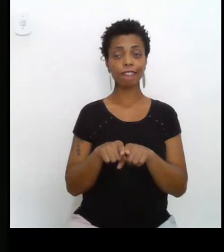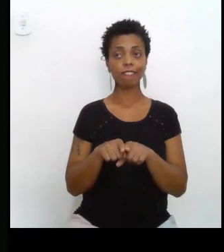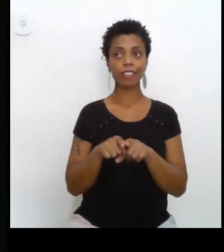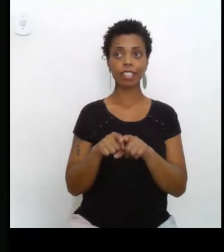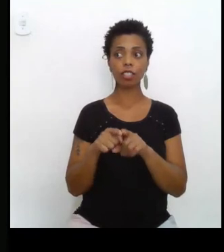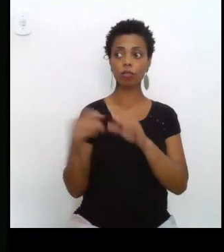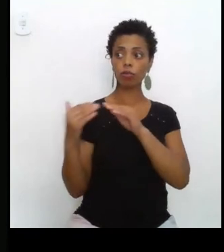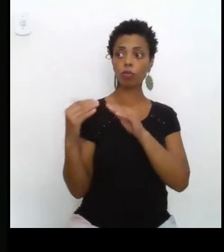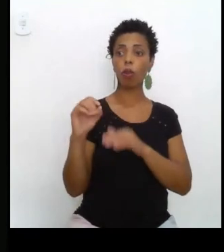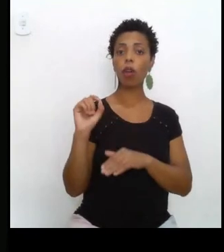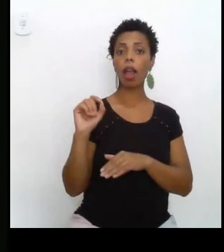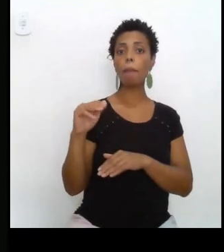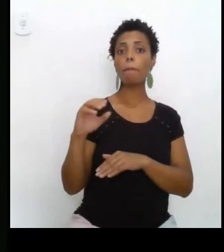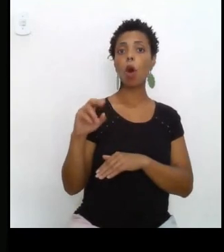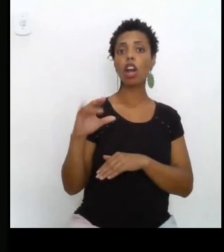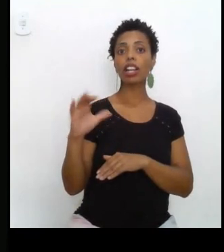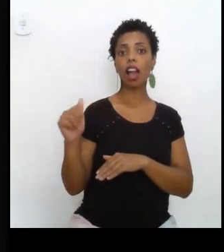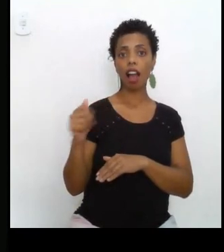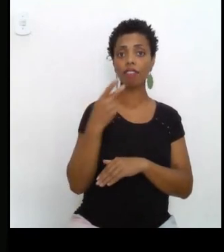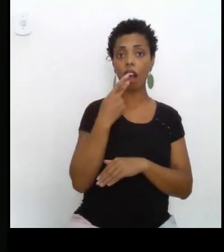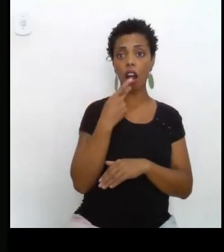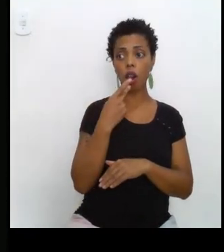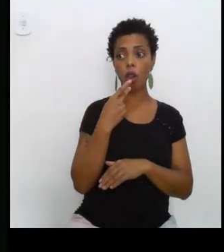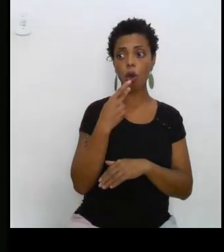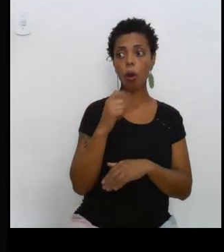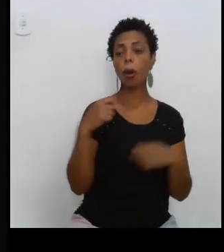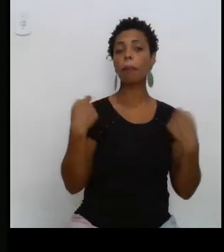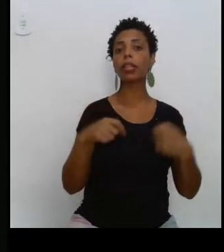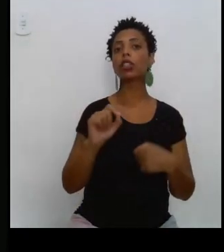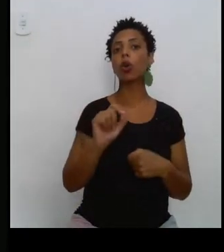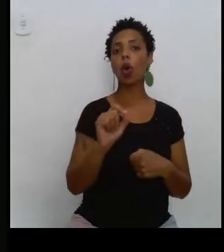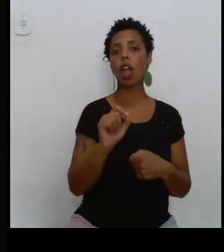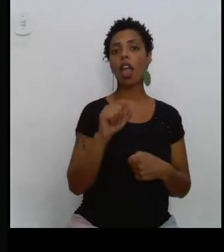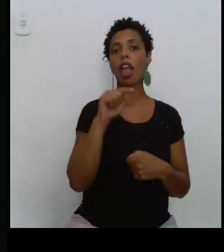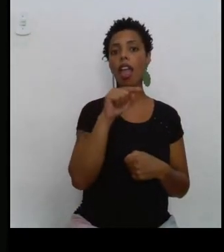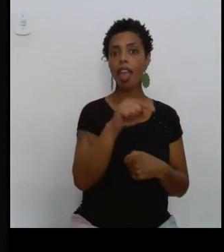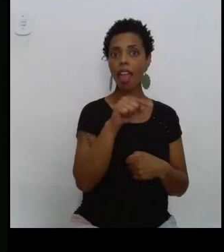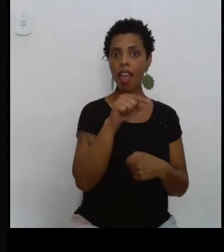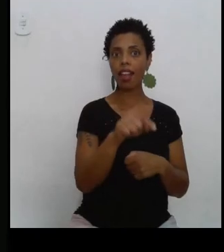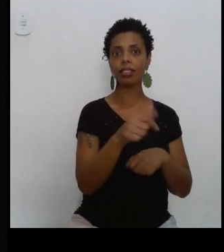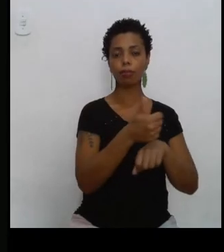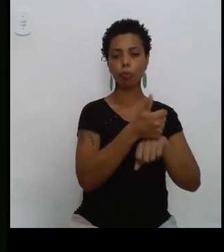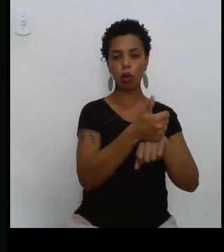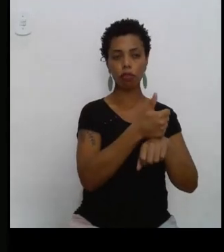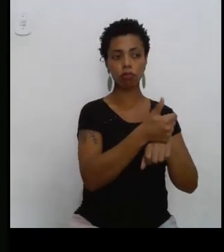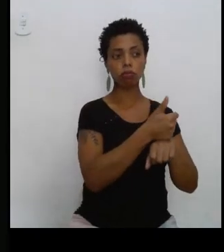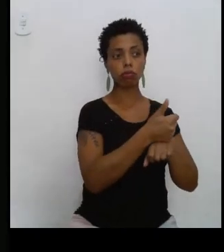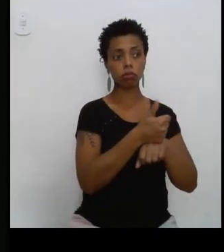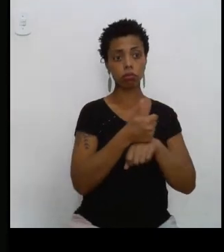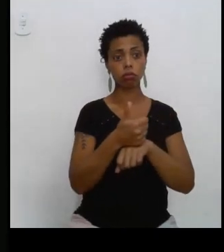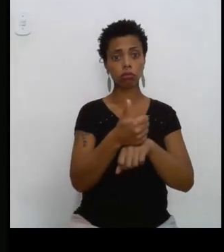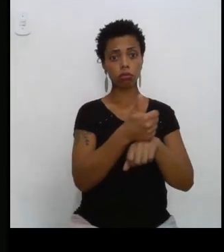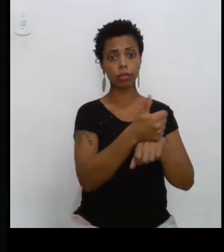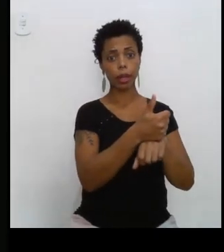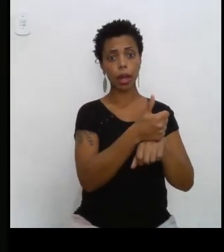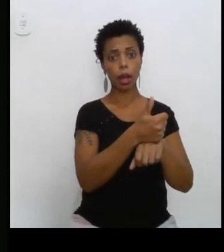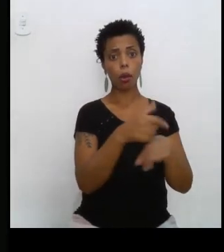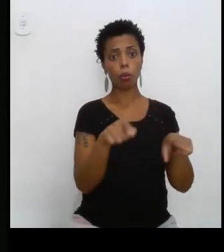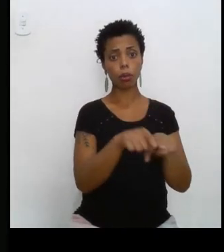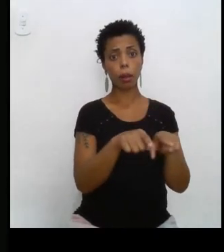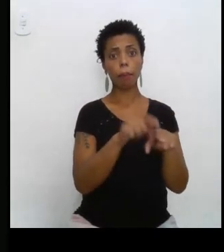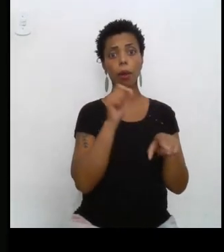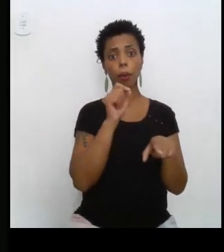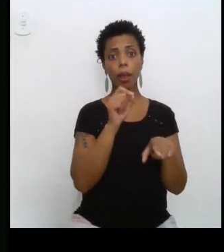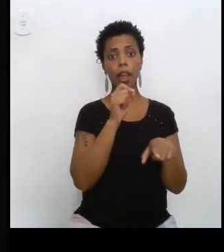É preciso que o E essas posições também sejam ocupadas Por que a diversidade